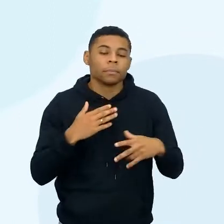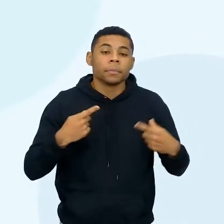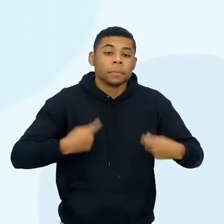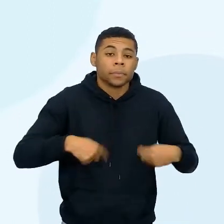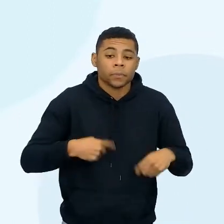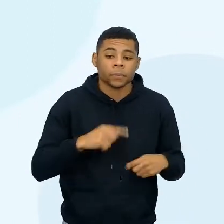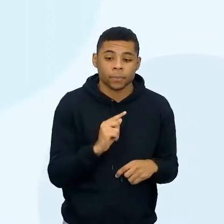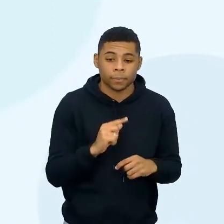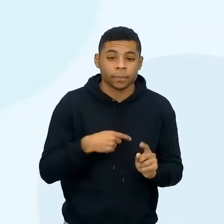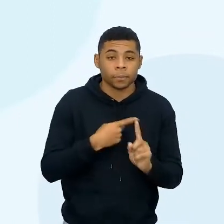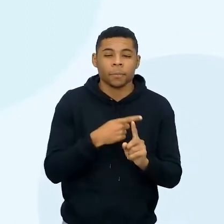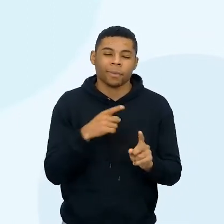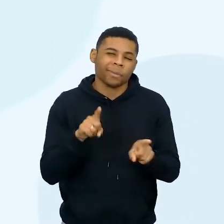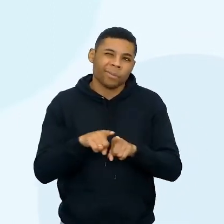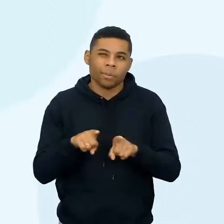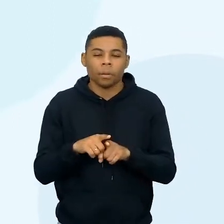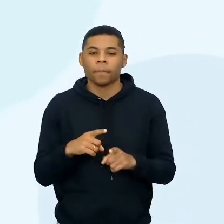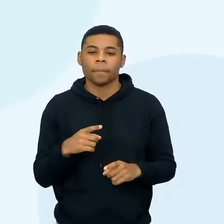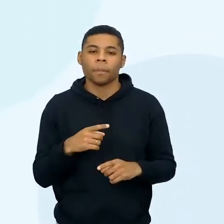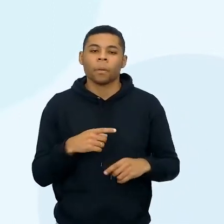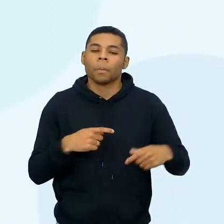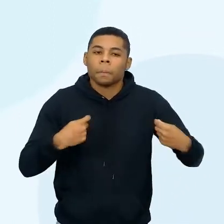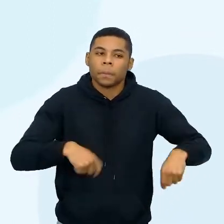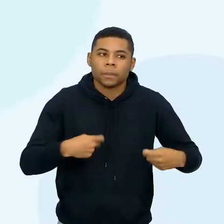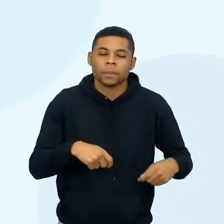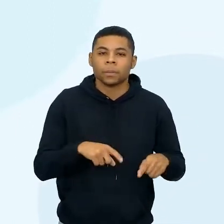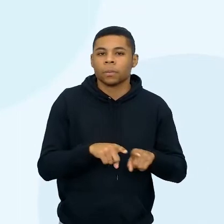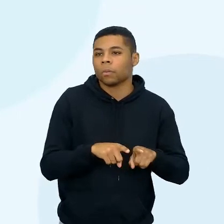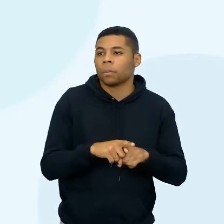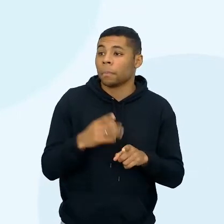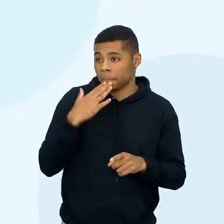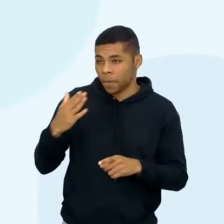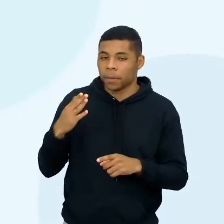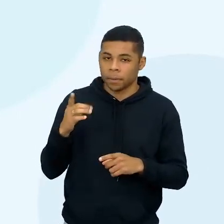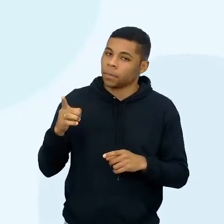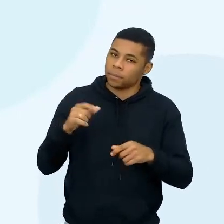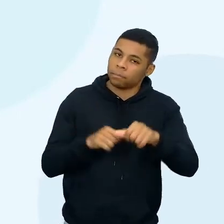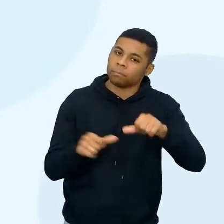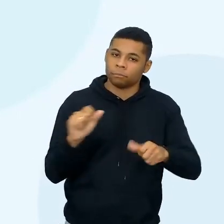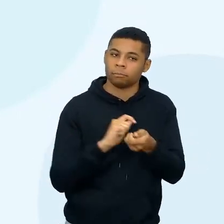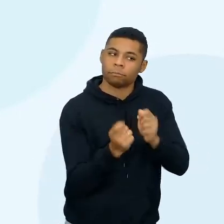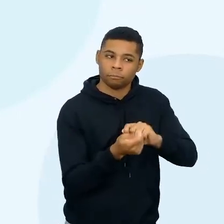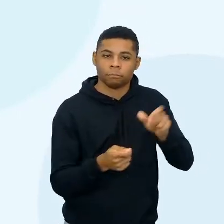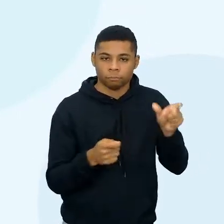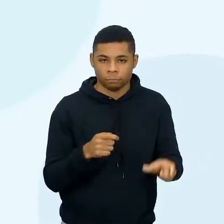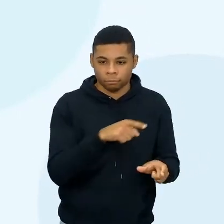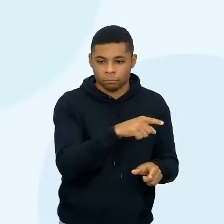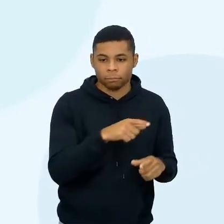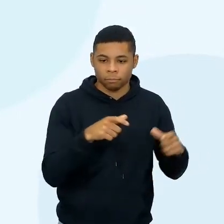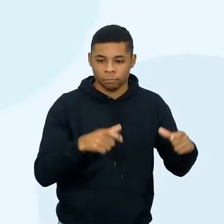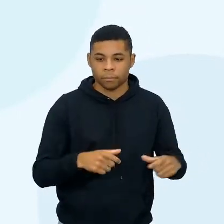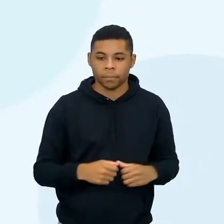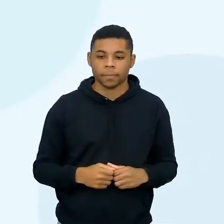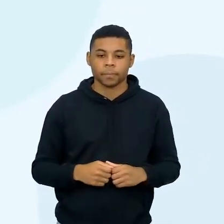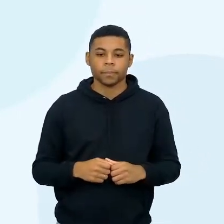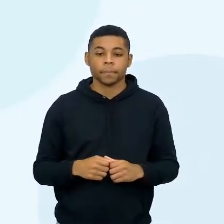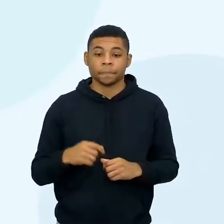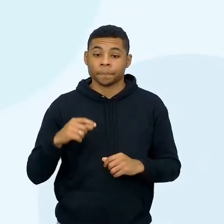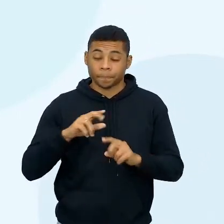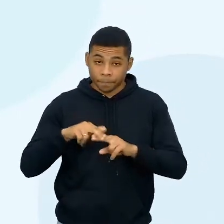chamadas demandas locais. E a gente vai abrir a nossa aula falando de algo que é